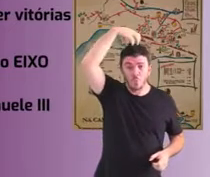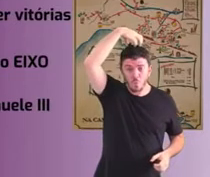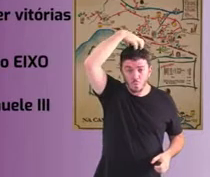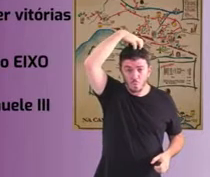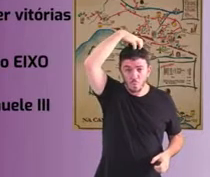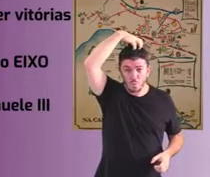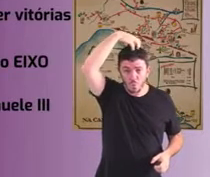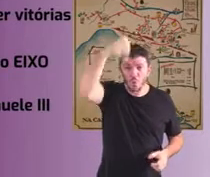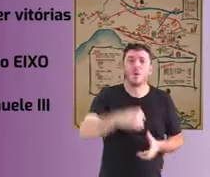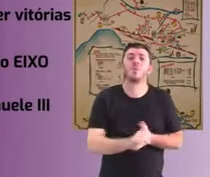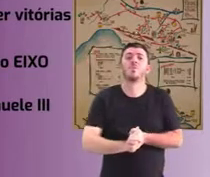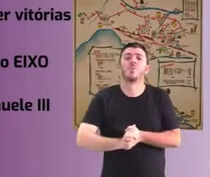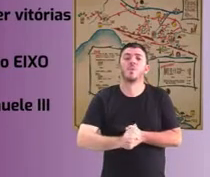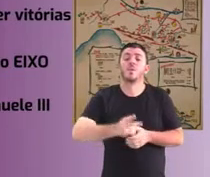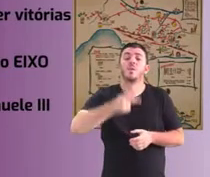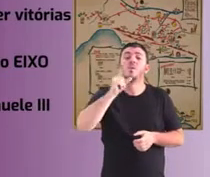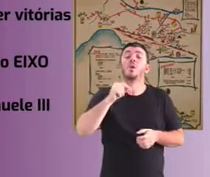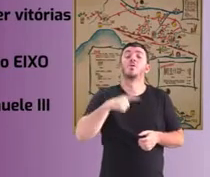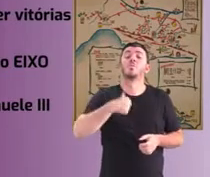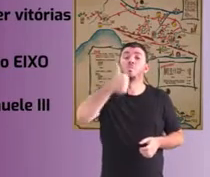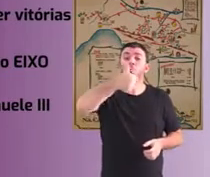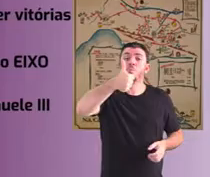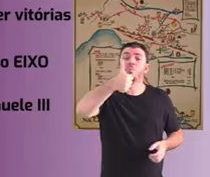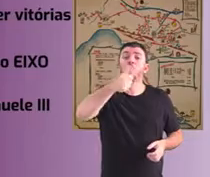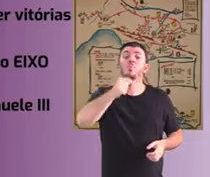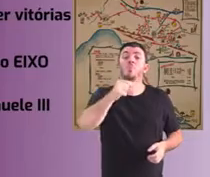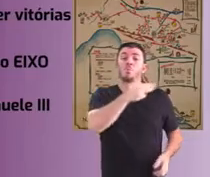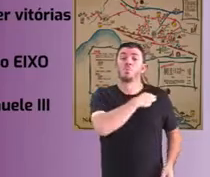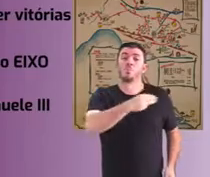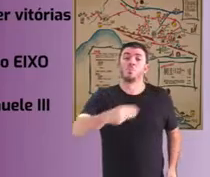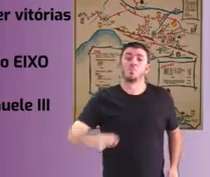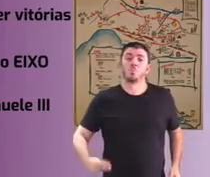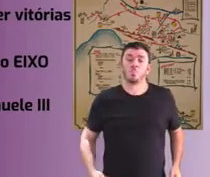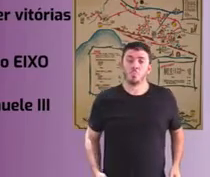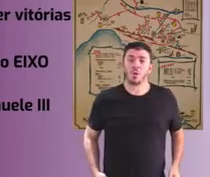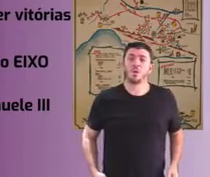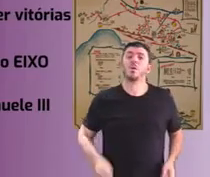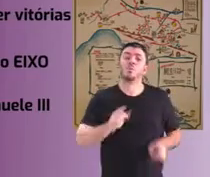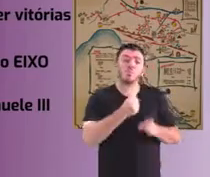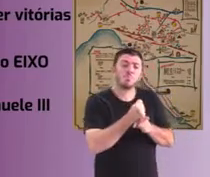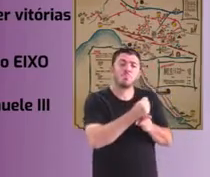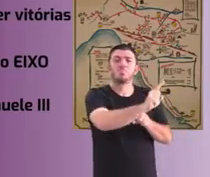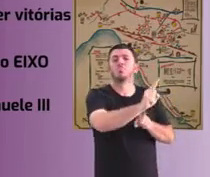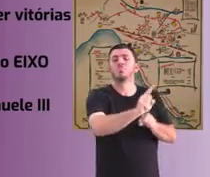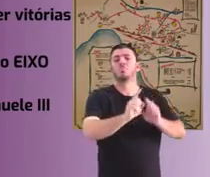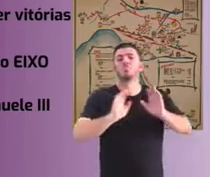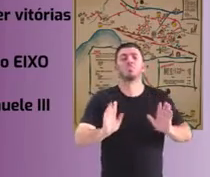destituiu Mussolini do cargo de primeiro-ministro após o desembarque aliado na Sicília.